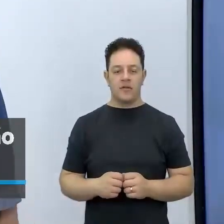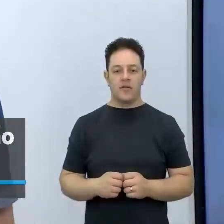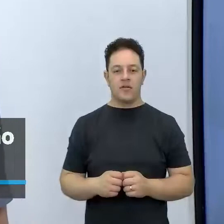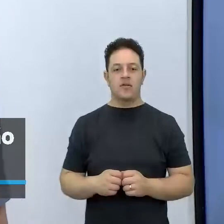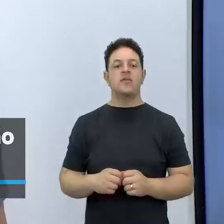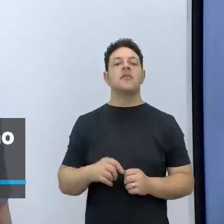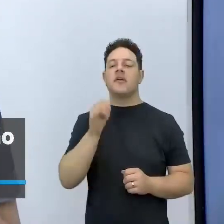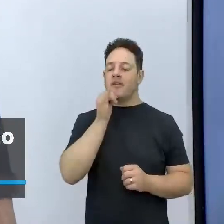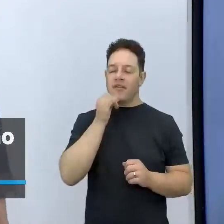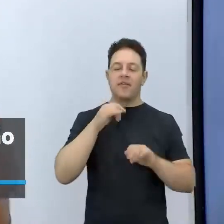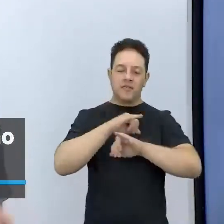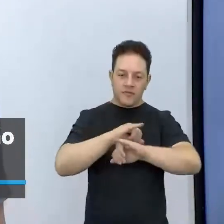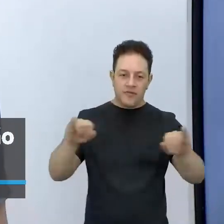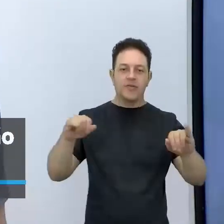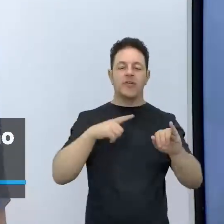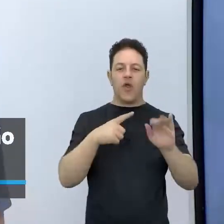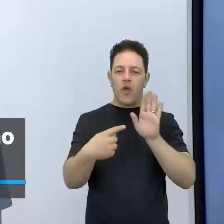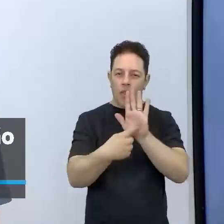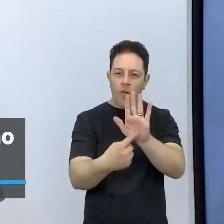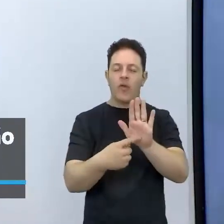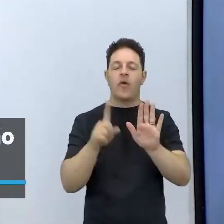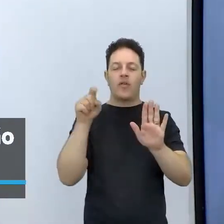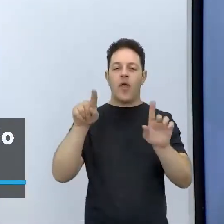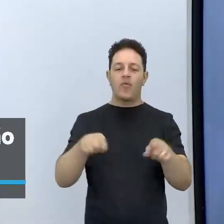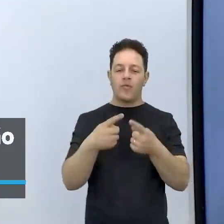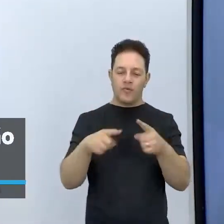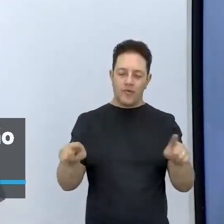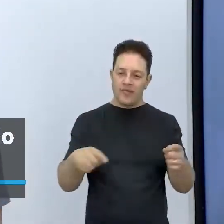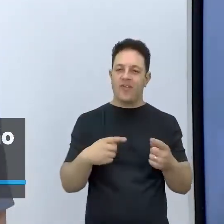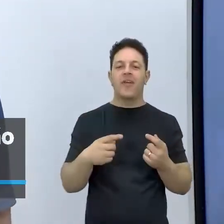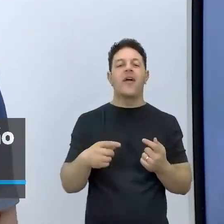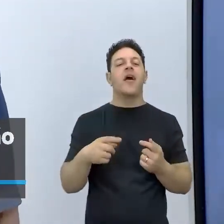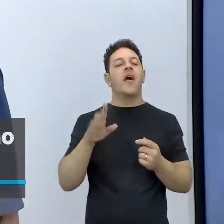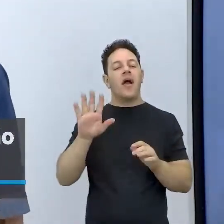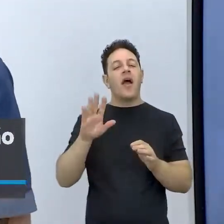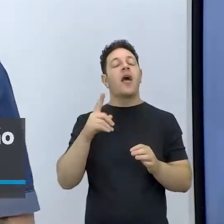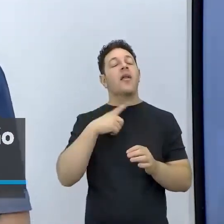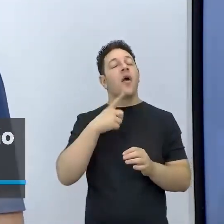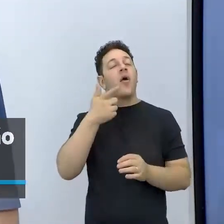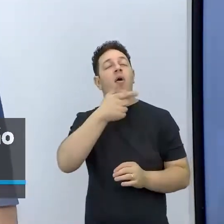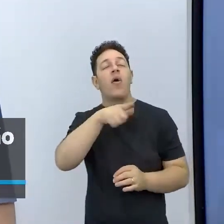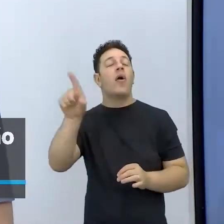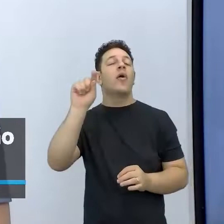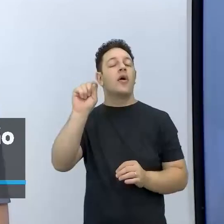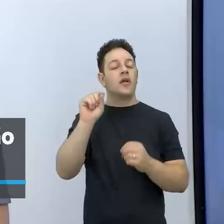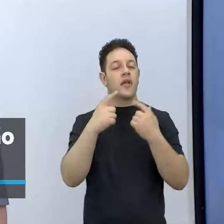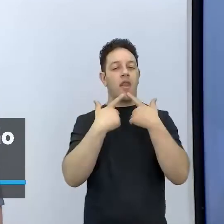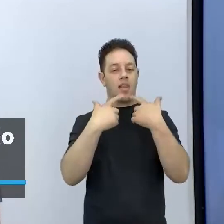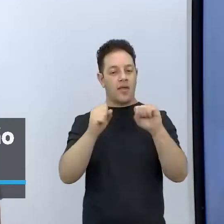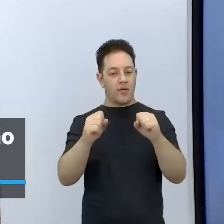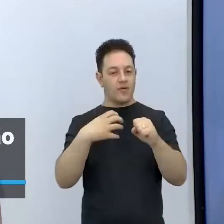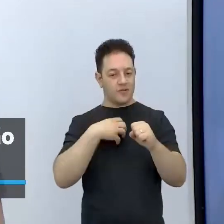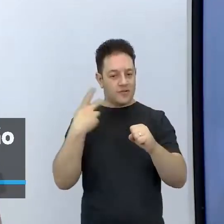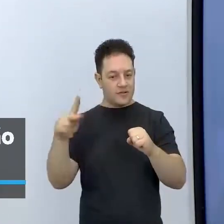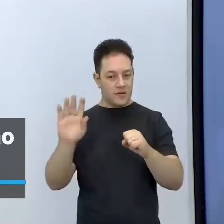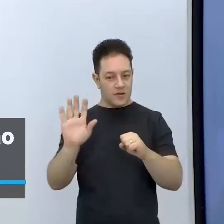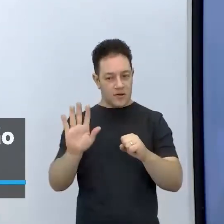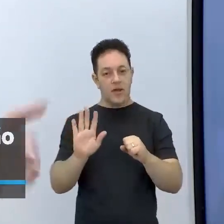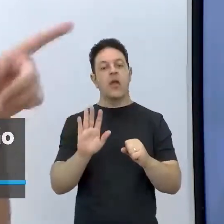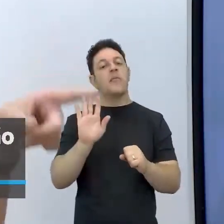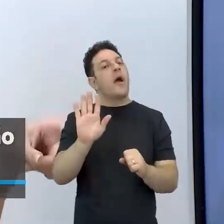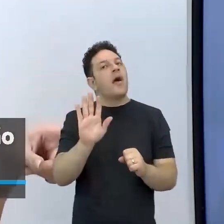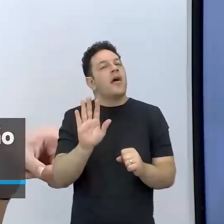aí denunciar, fazer denúncias com a música dele, mas ele utiliza aí uma outra linguagem. Não que ele seja